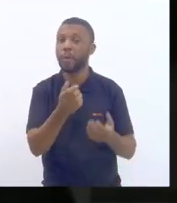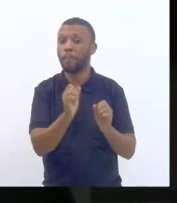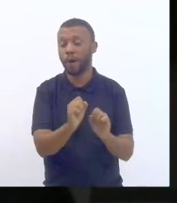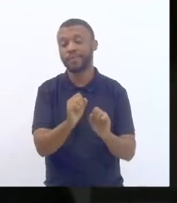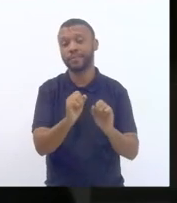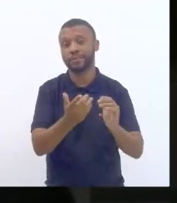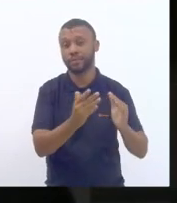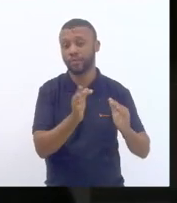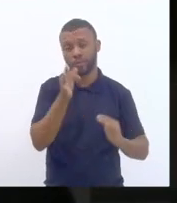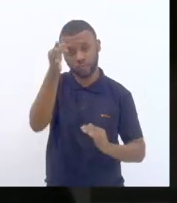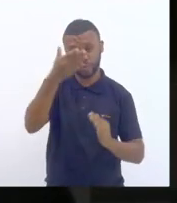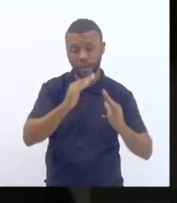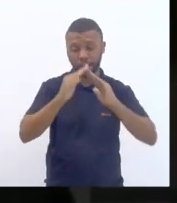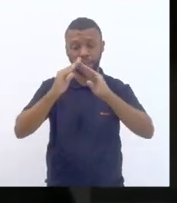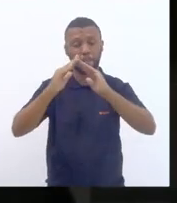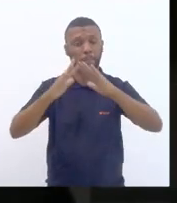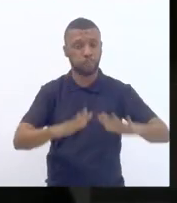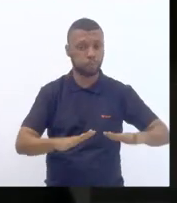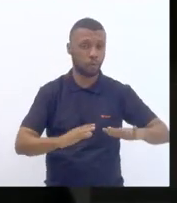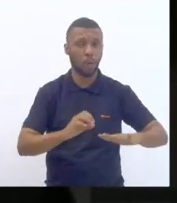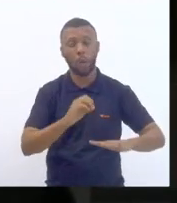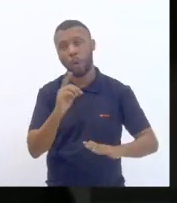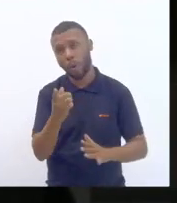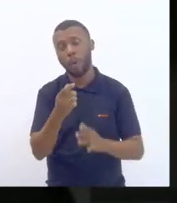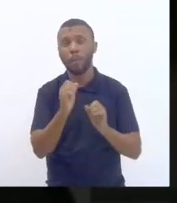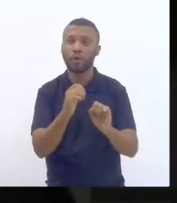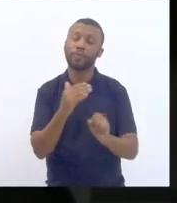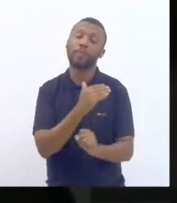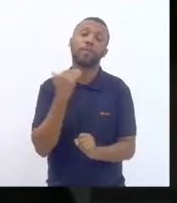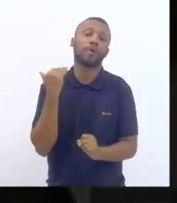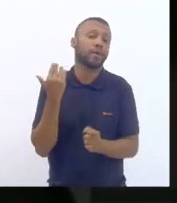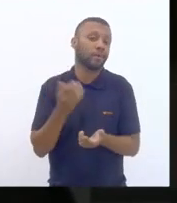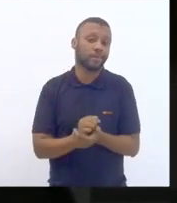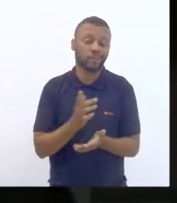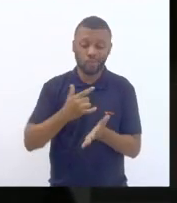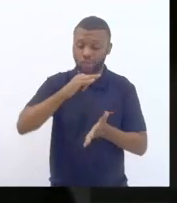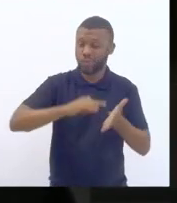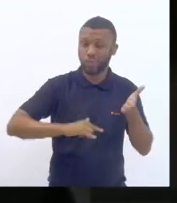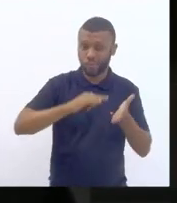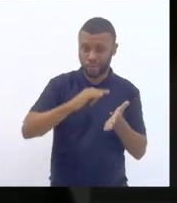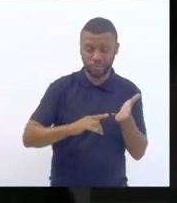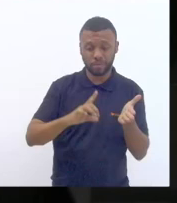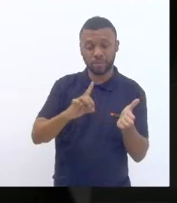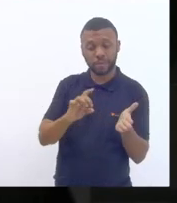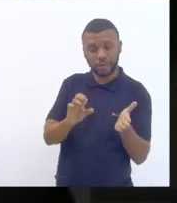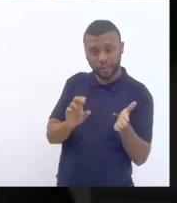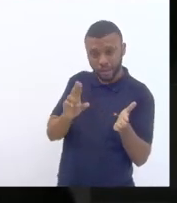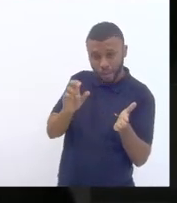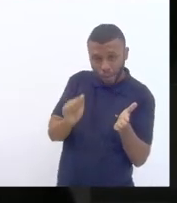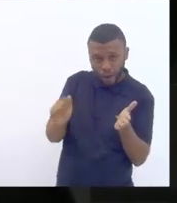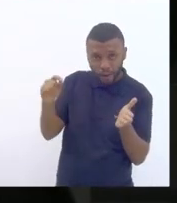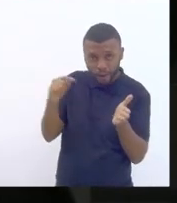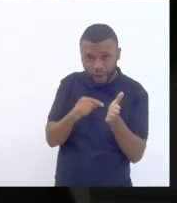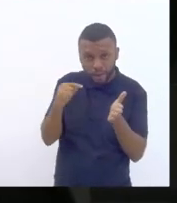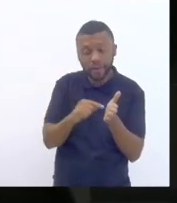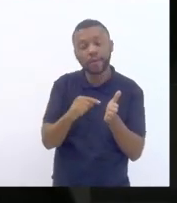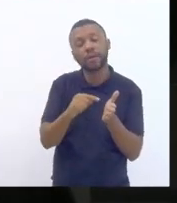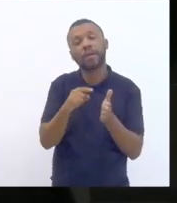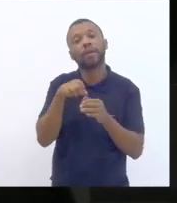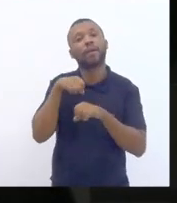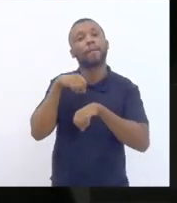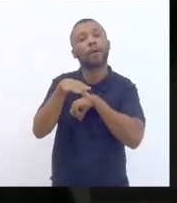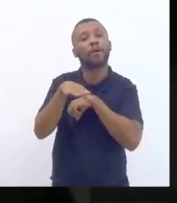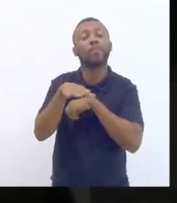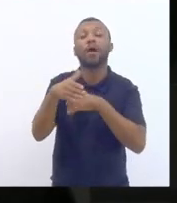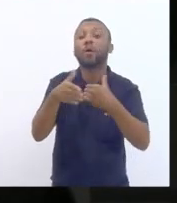morrer também então o deu a Gisa exatamente para quê eu posso